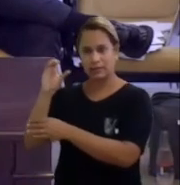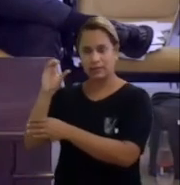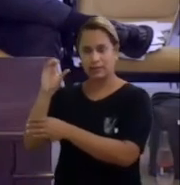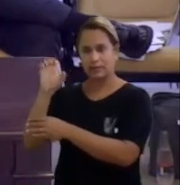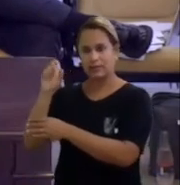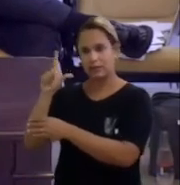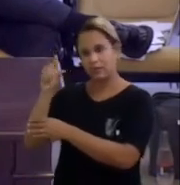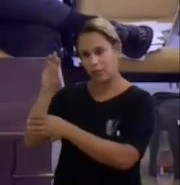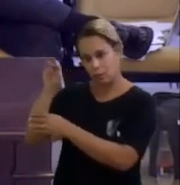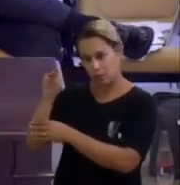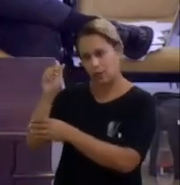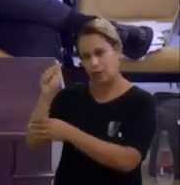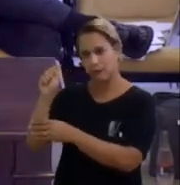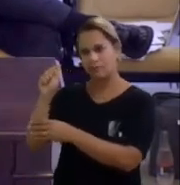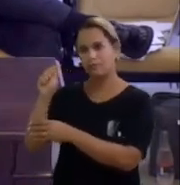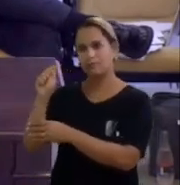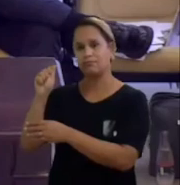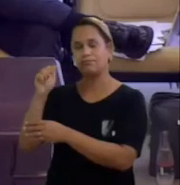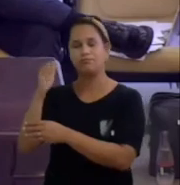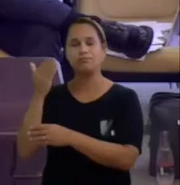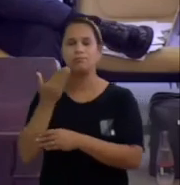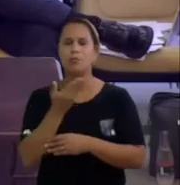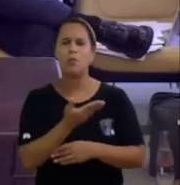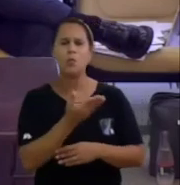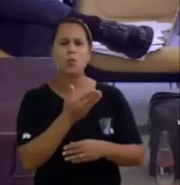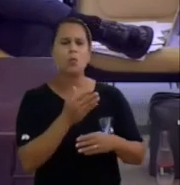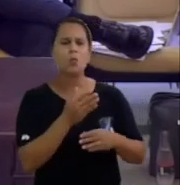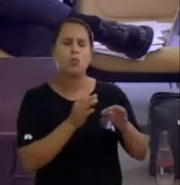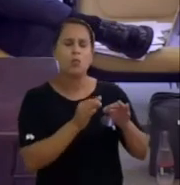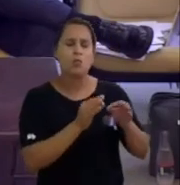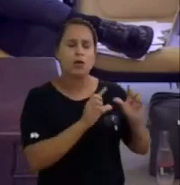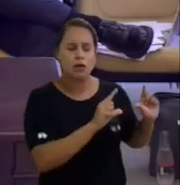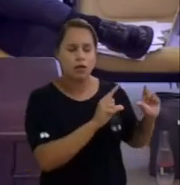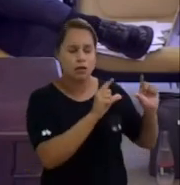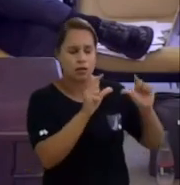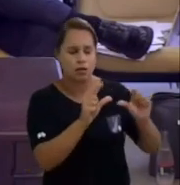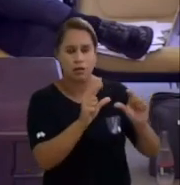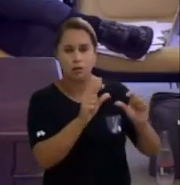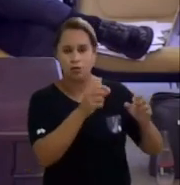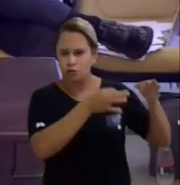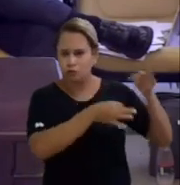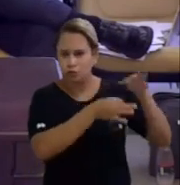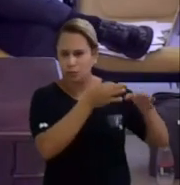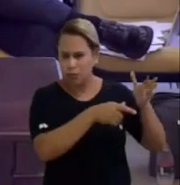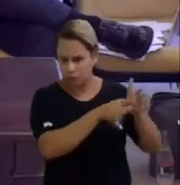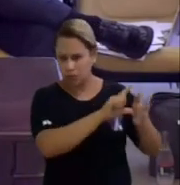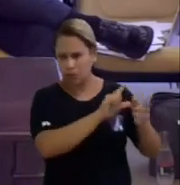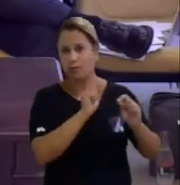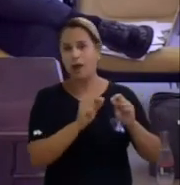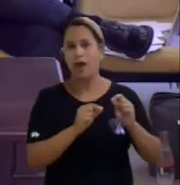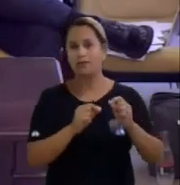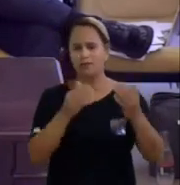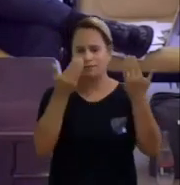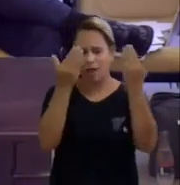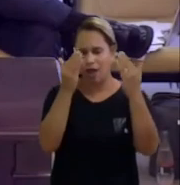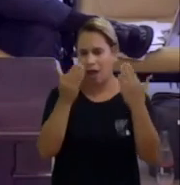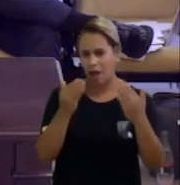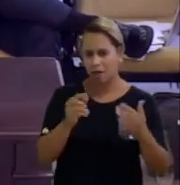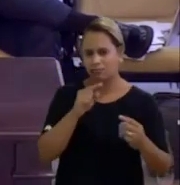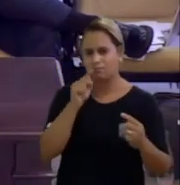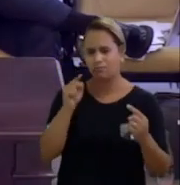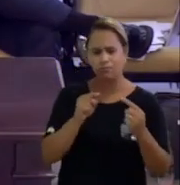uma réplica do julgamento anterior. Mas ali se analisaram pontos que são relevantes para